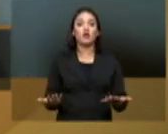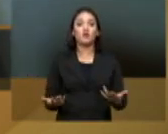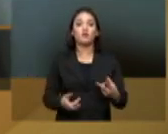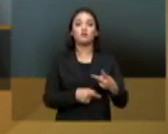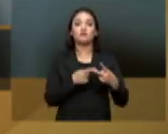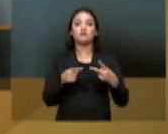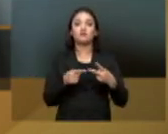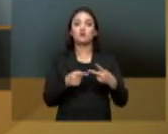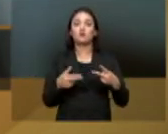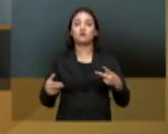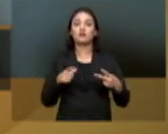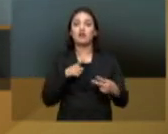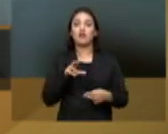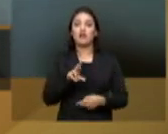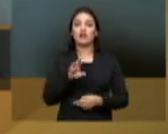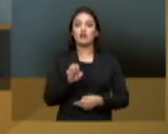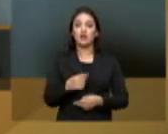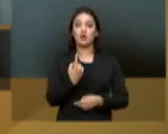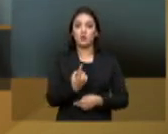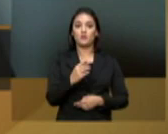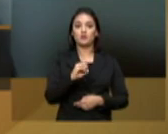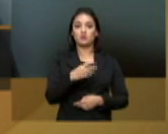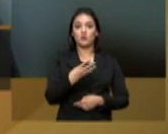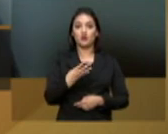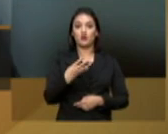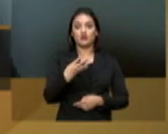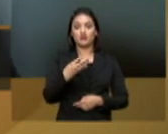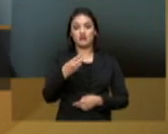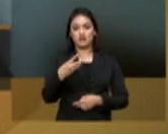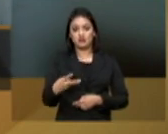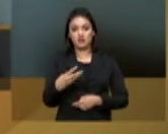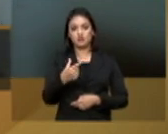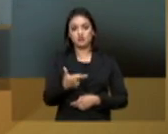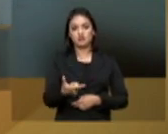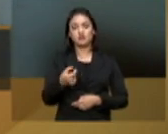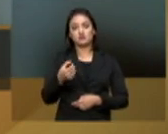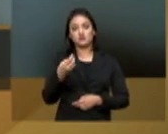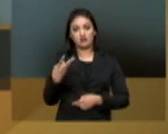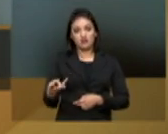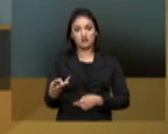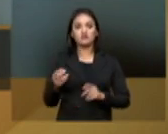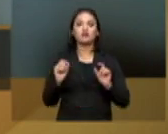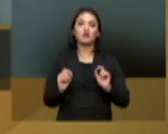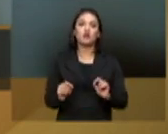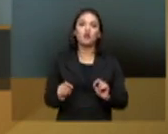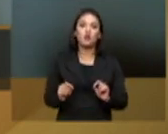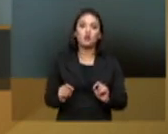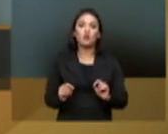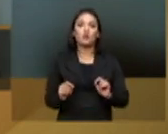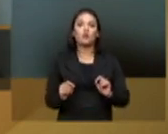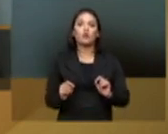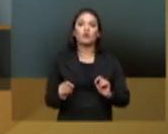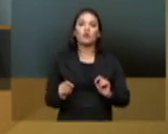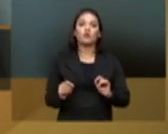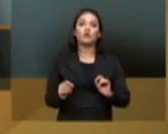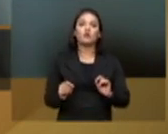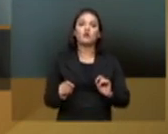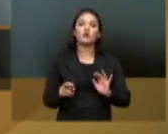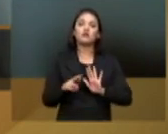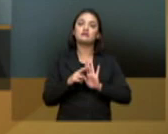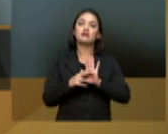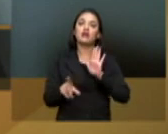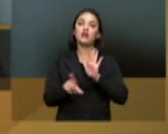questão trazida no RE 1.043.303, isto é, qual seja a revogação das normas legais que